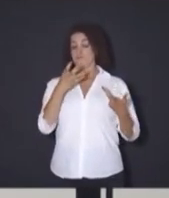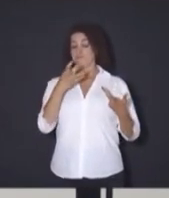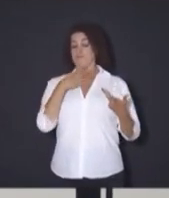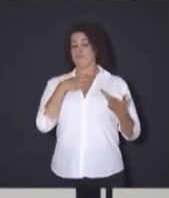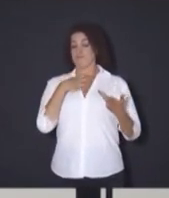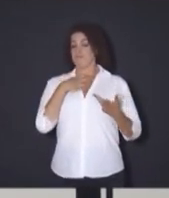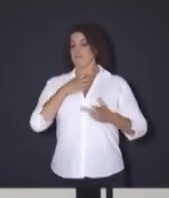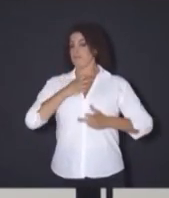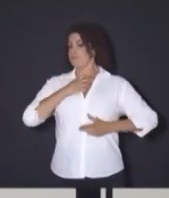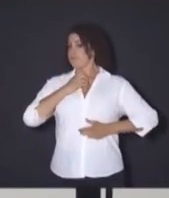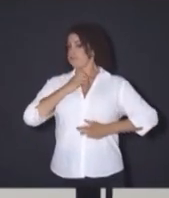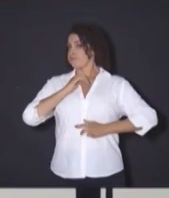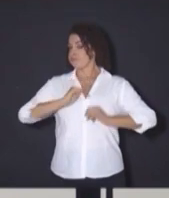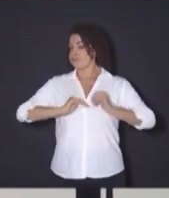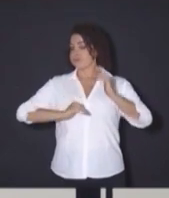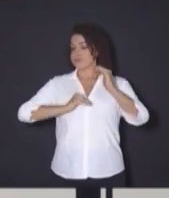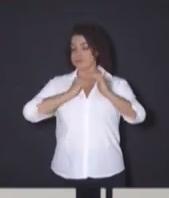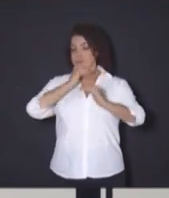é